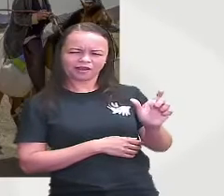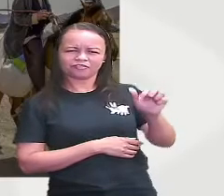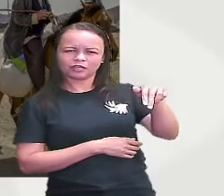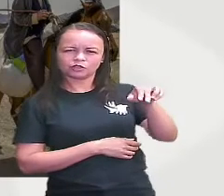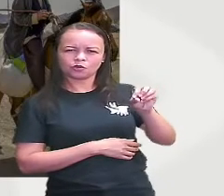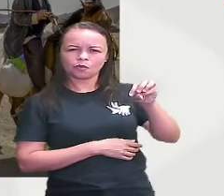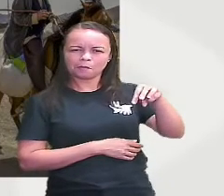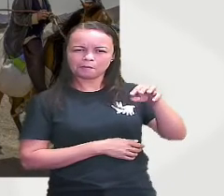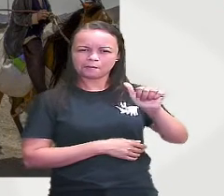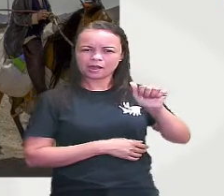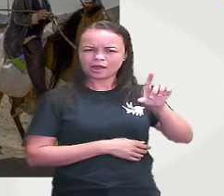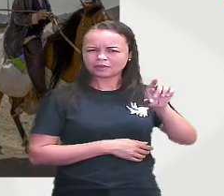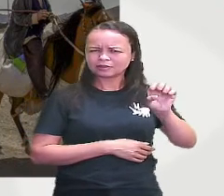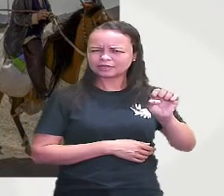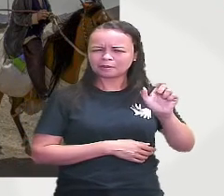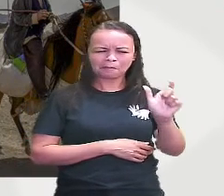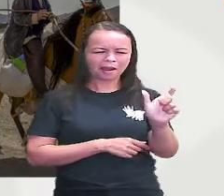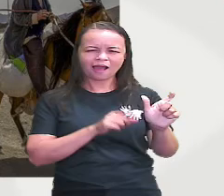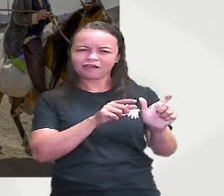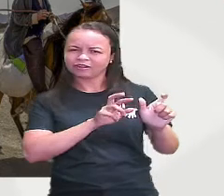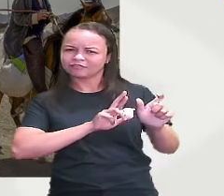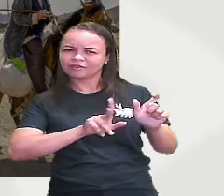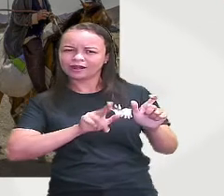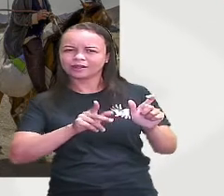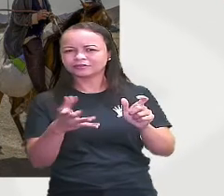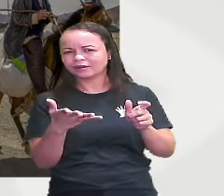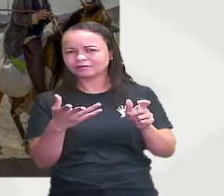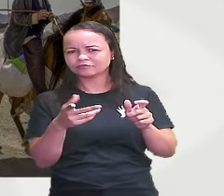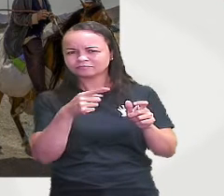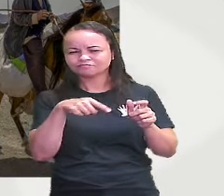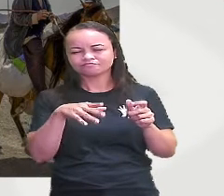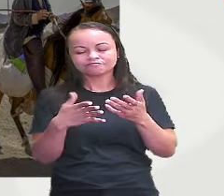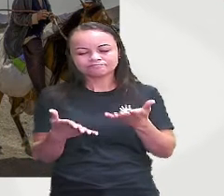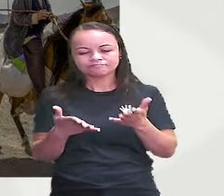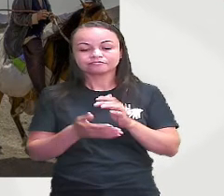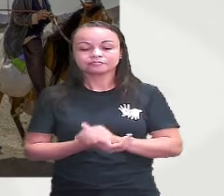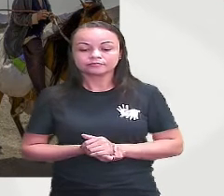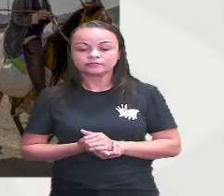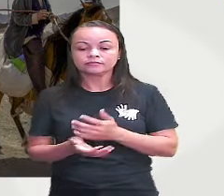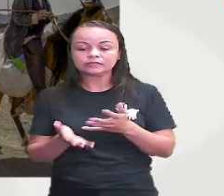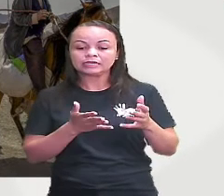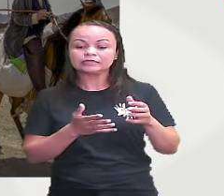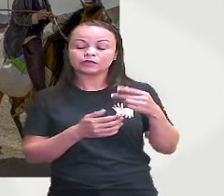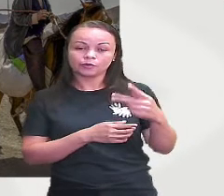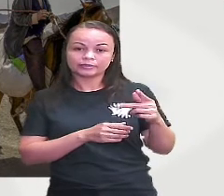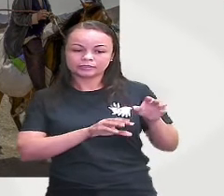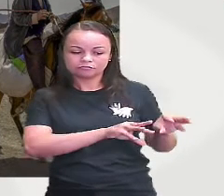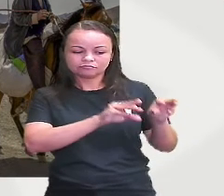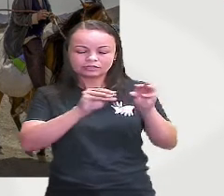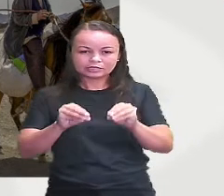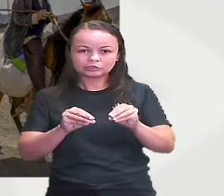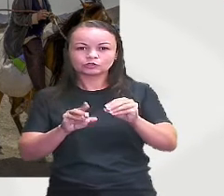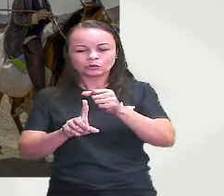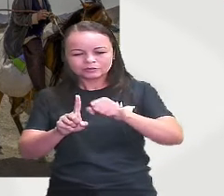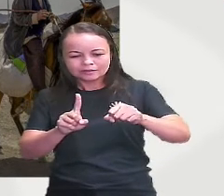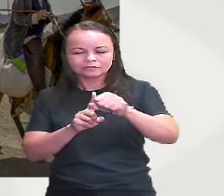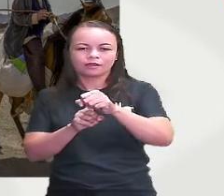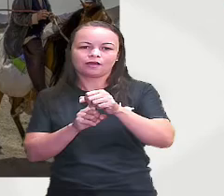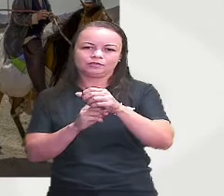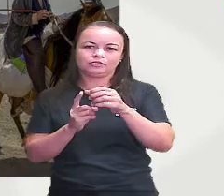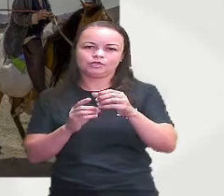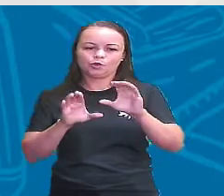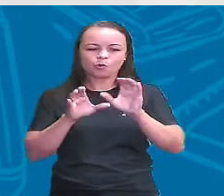os nômades, tá? São pessoas, os nômades são pessoas, são sociedades, comunidades, que elas vivem